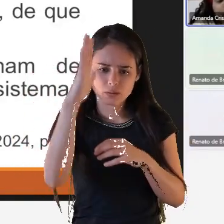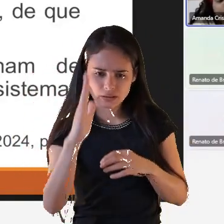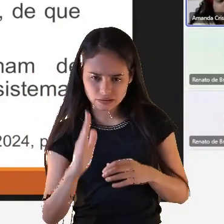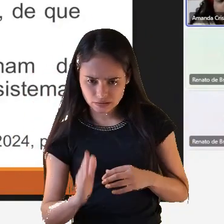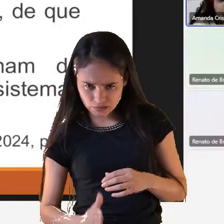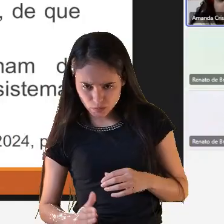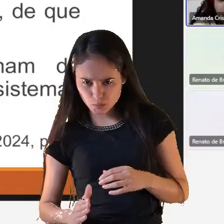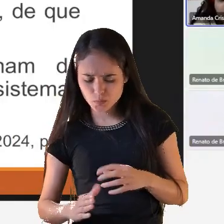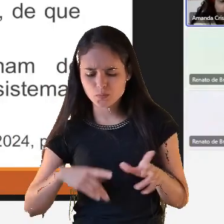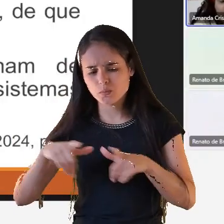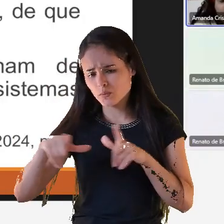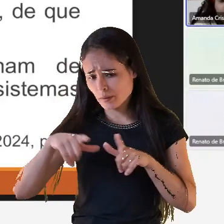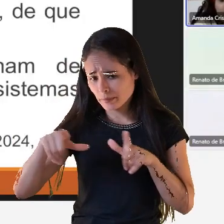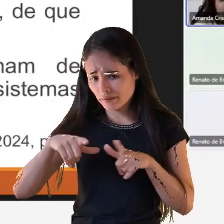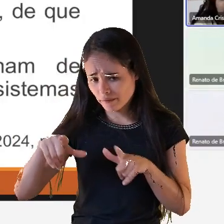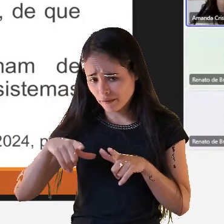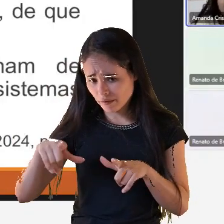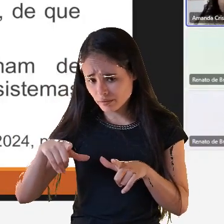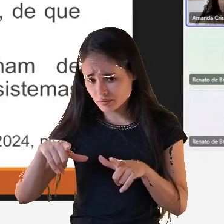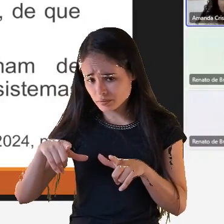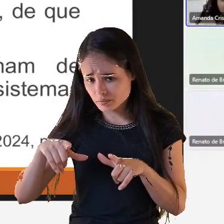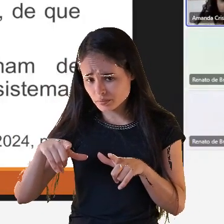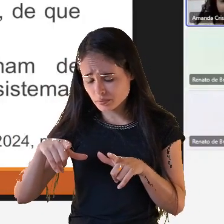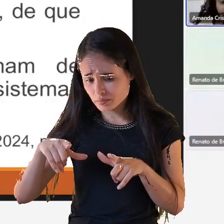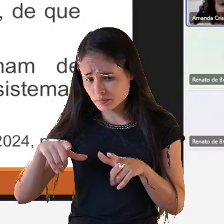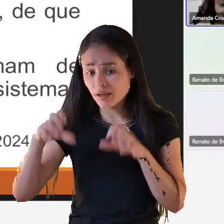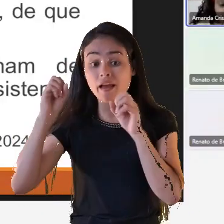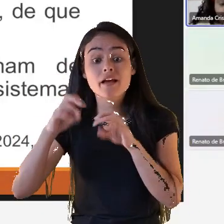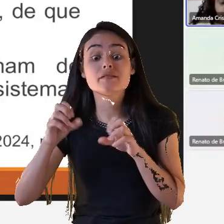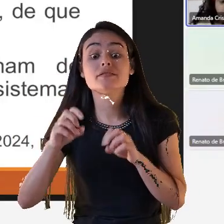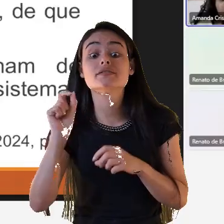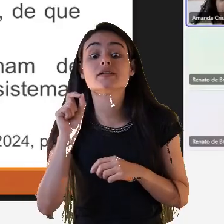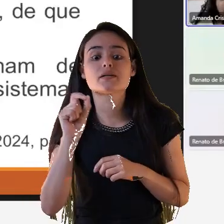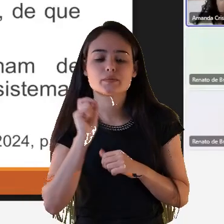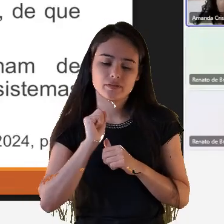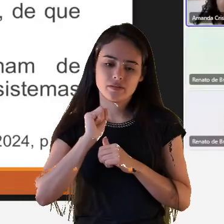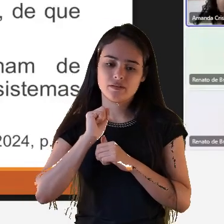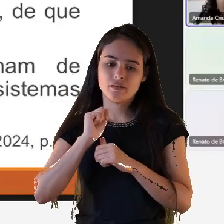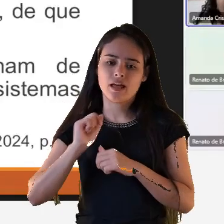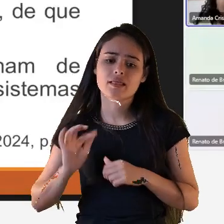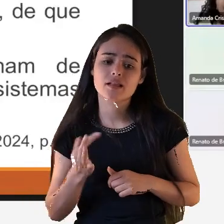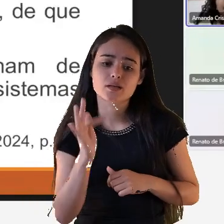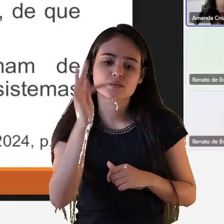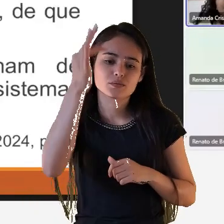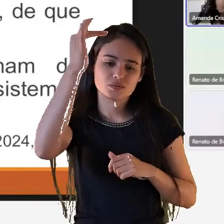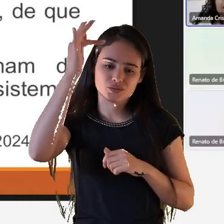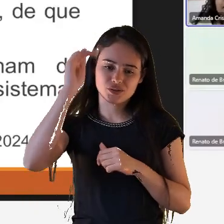para trabalhar, eles trouxeram também essa tecnologia que